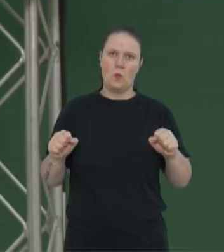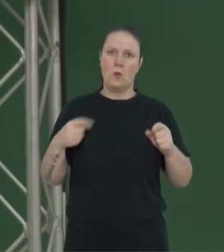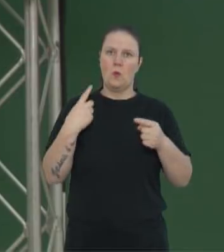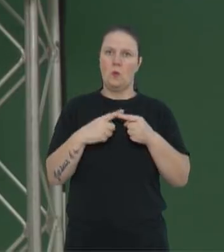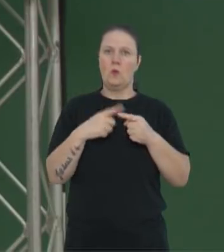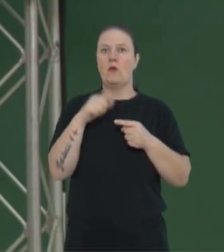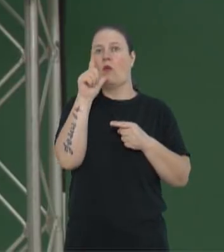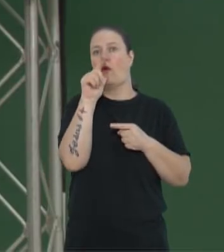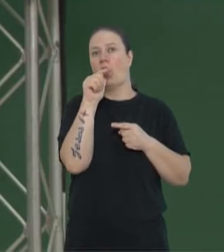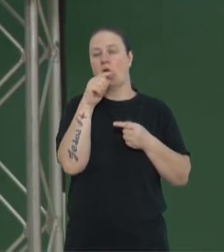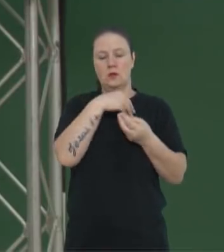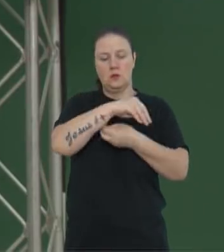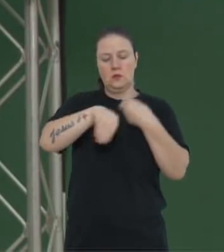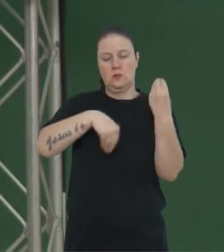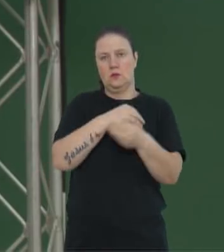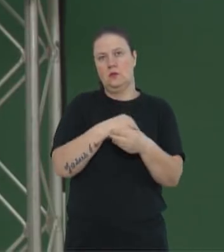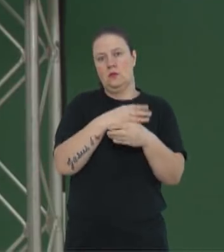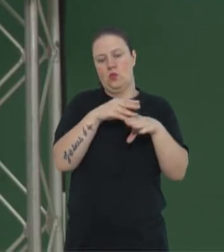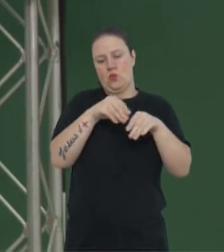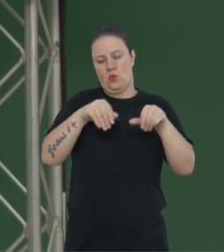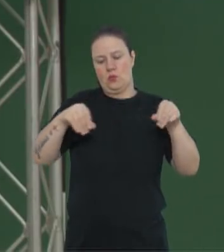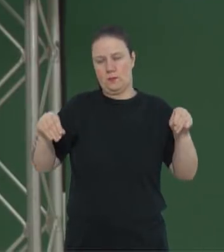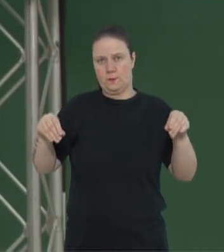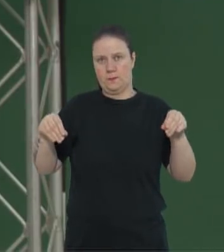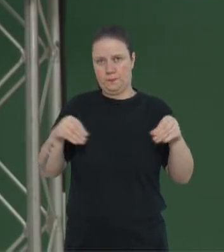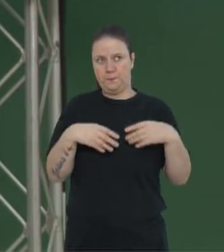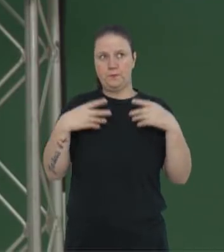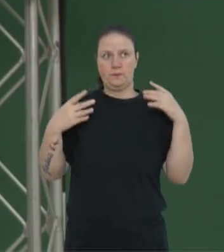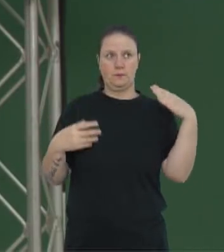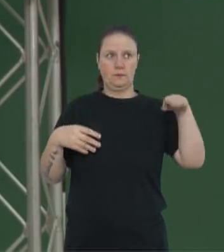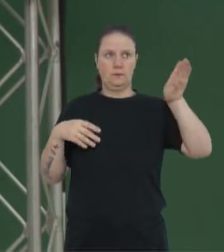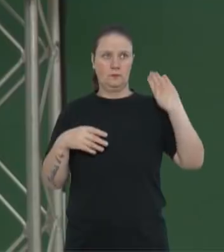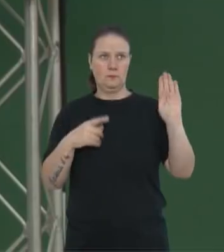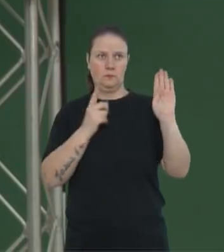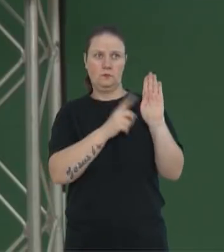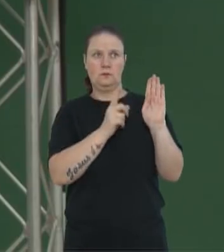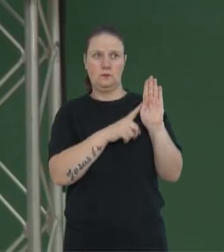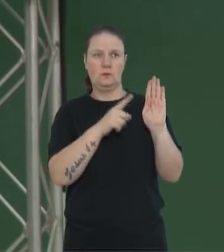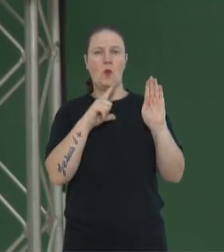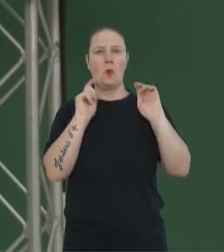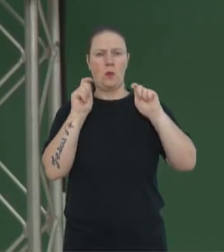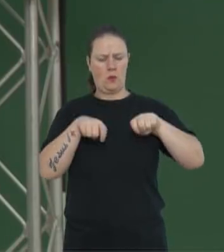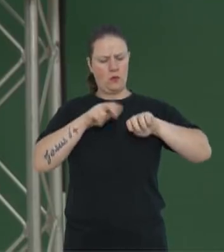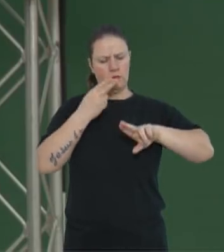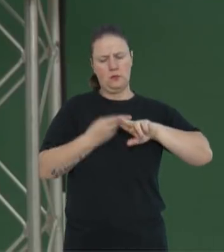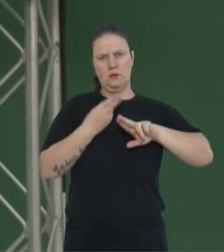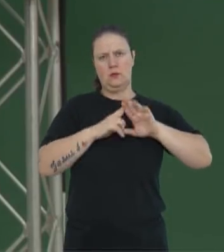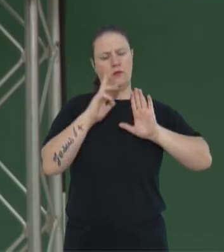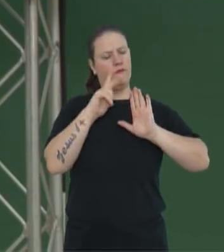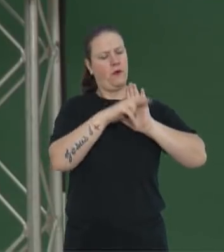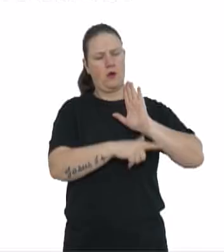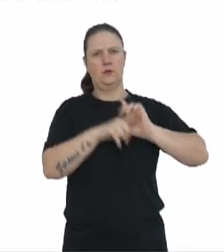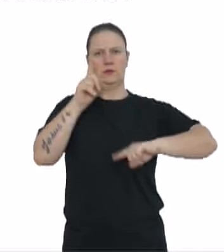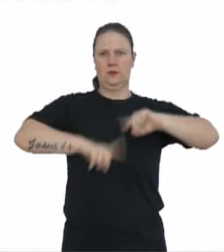da água, né, que é misturada. B. É possível utilizar elementos muito variados. Tempo.